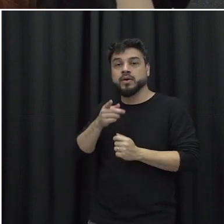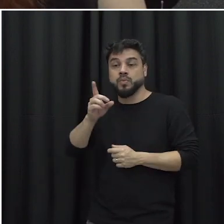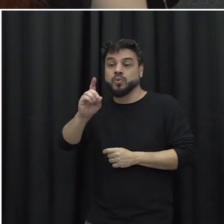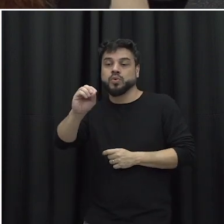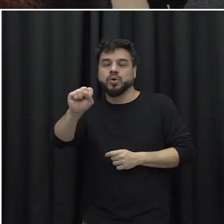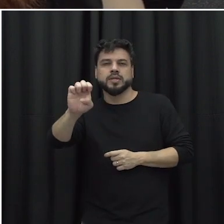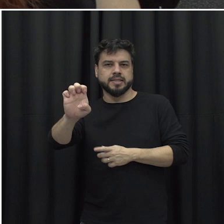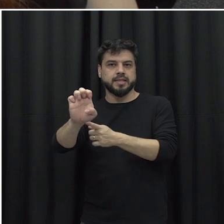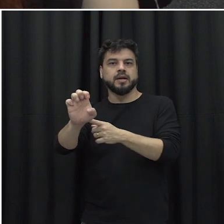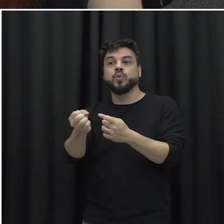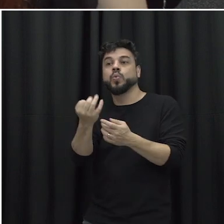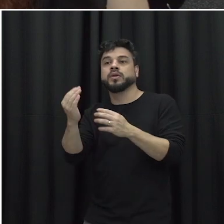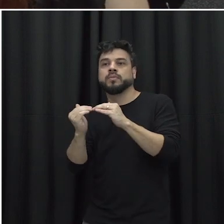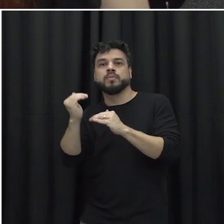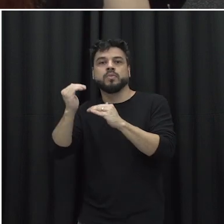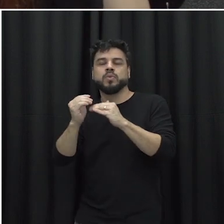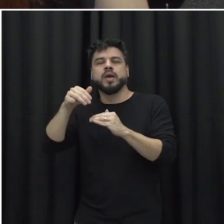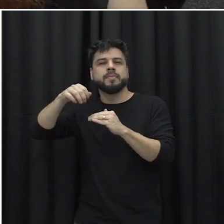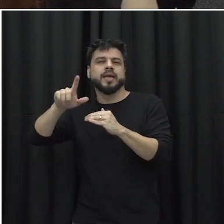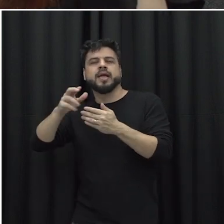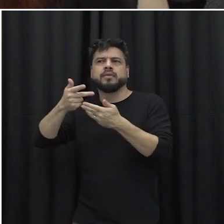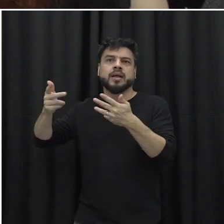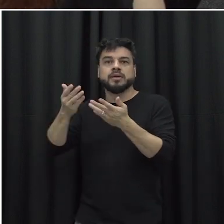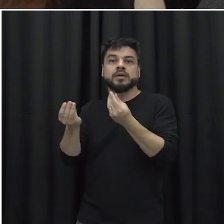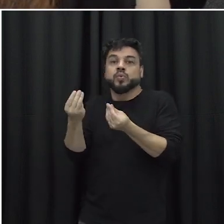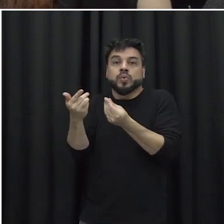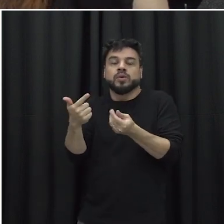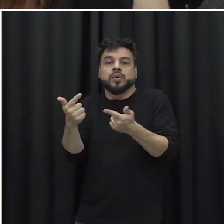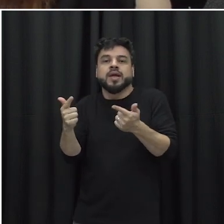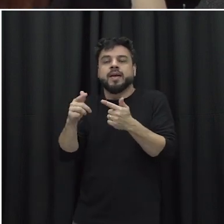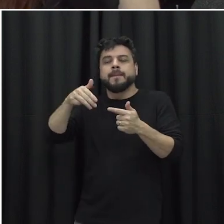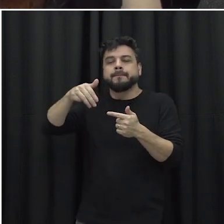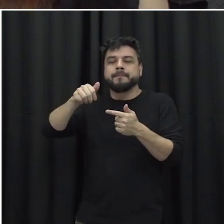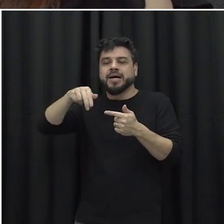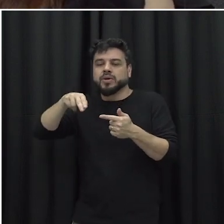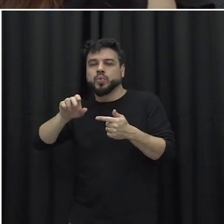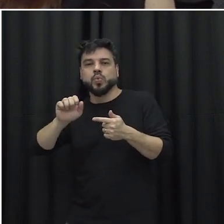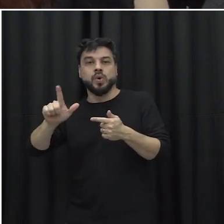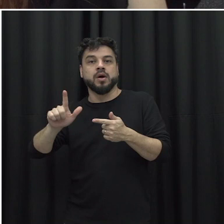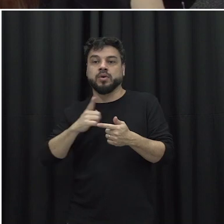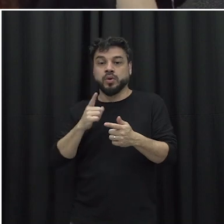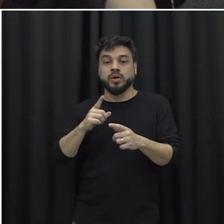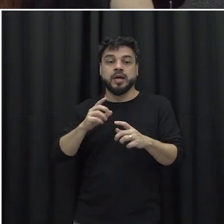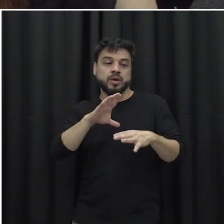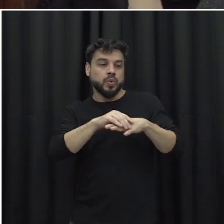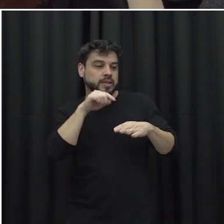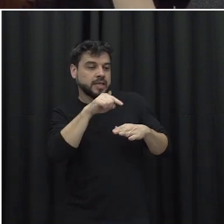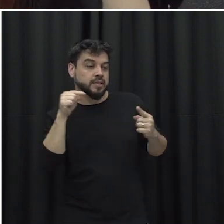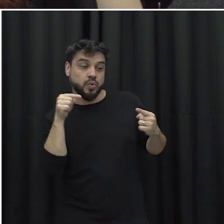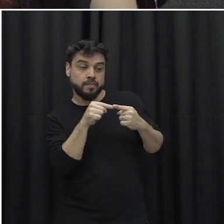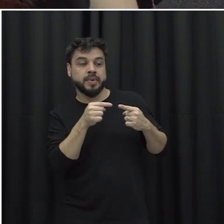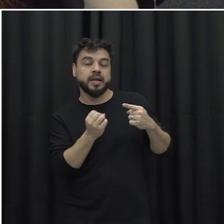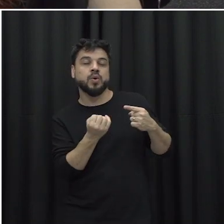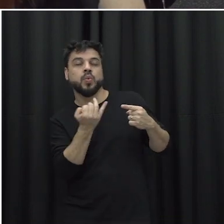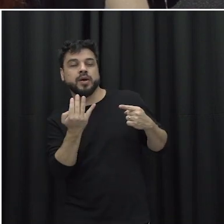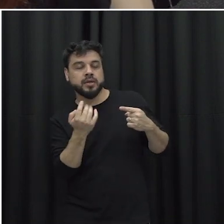manual, isso mundialmente a gente não tem um manual que fala para doença X, dose tal, né? Você vai titular assim ou, né, de